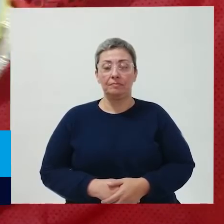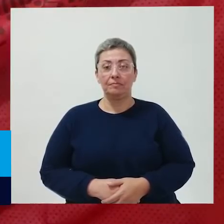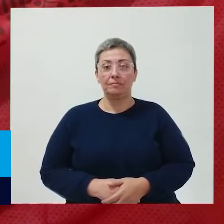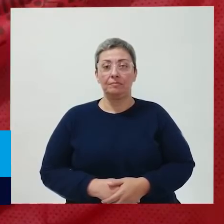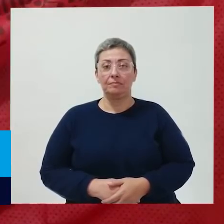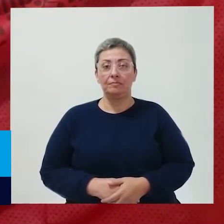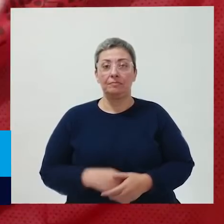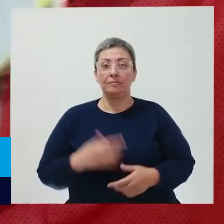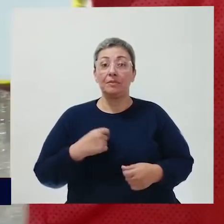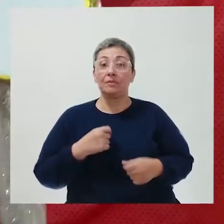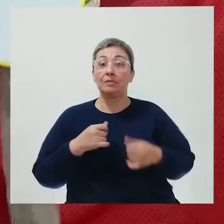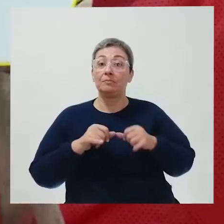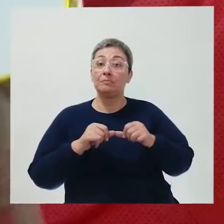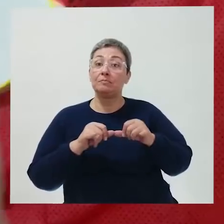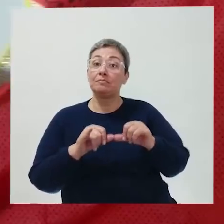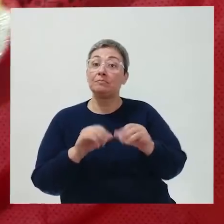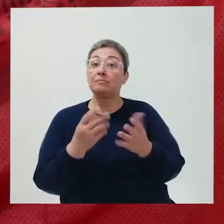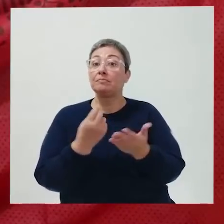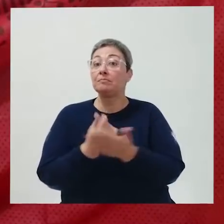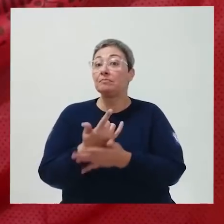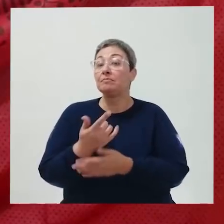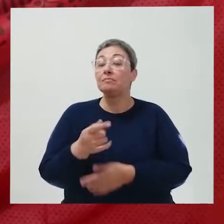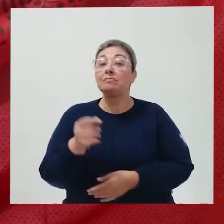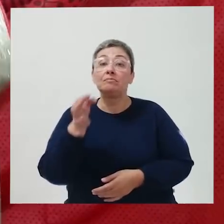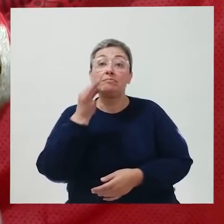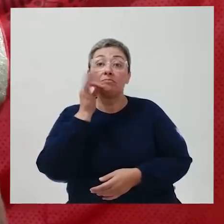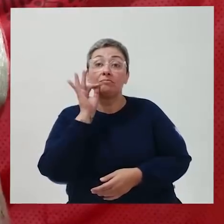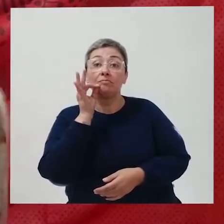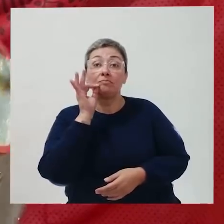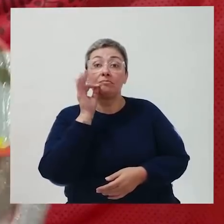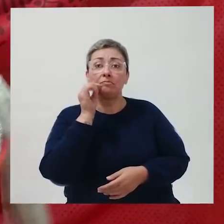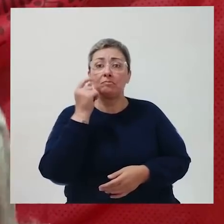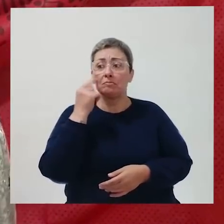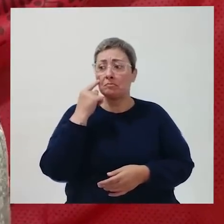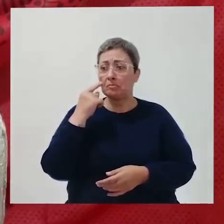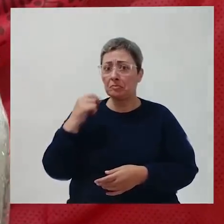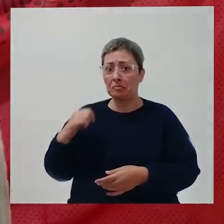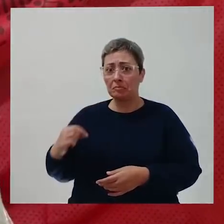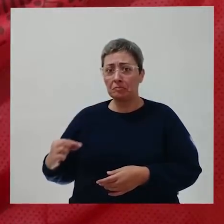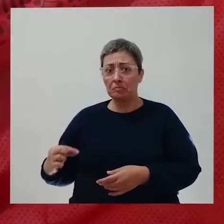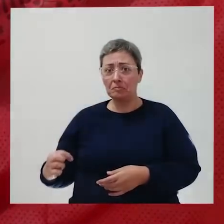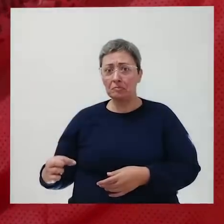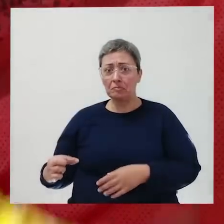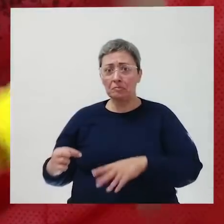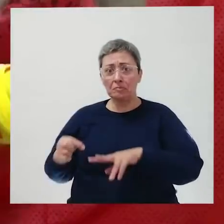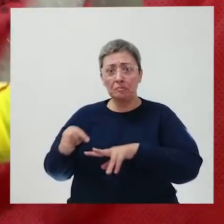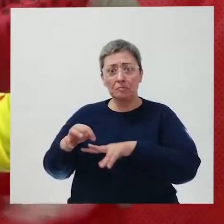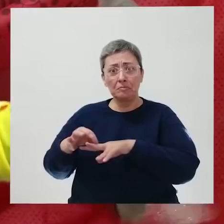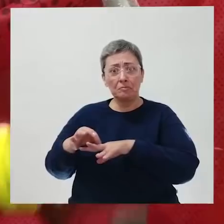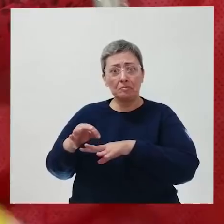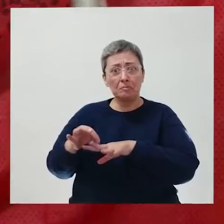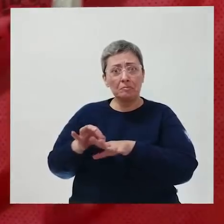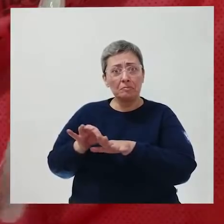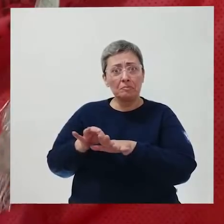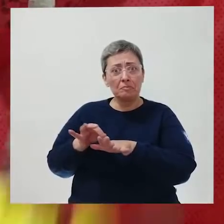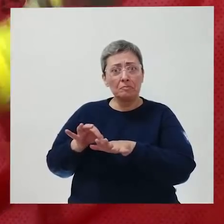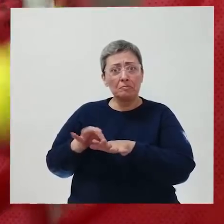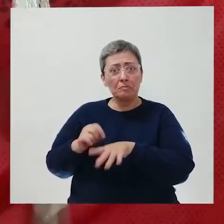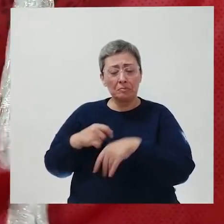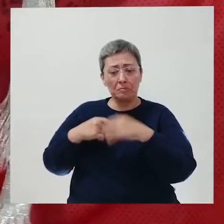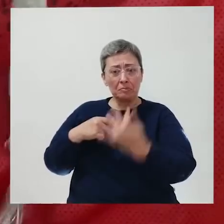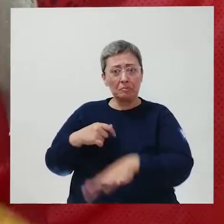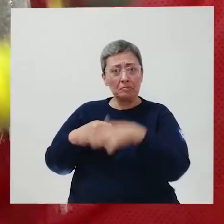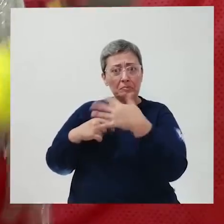Foi no mercado comprar café, veio a formiguinha e subiu no meu pé.